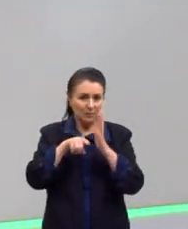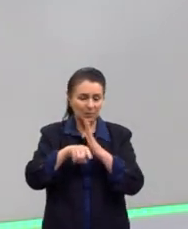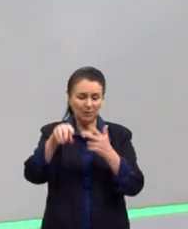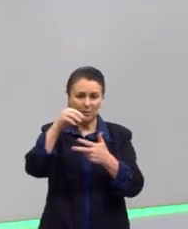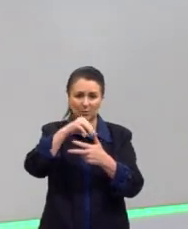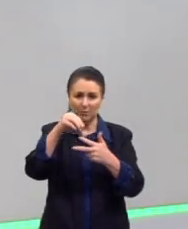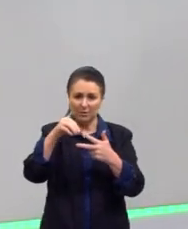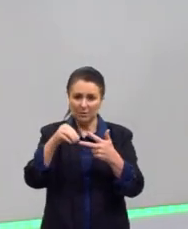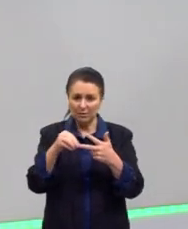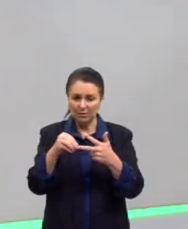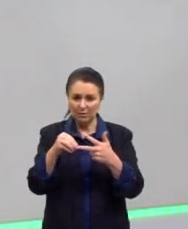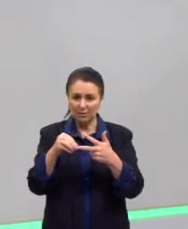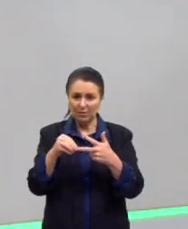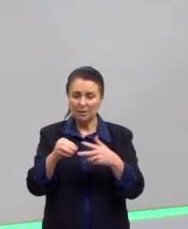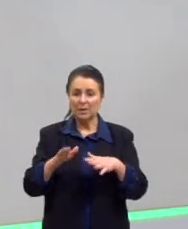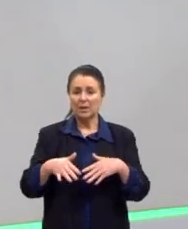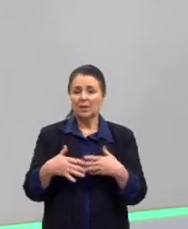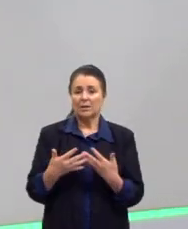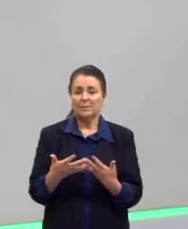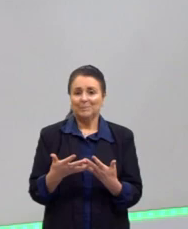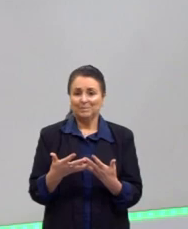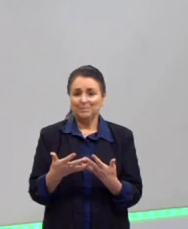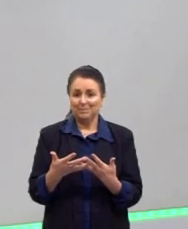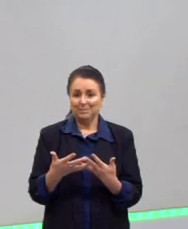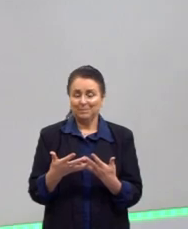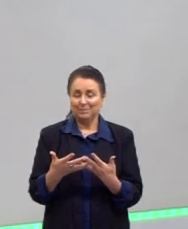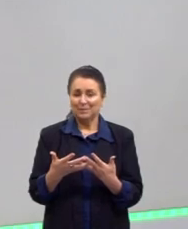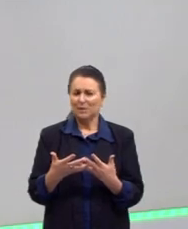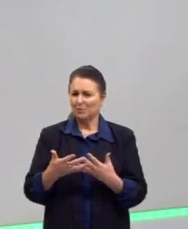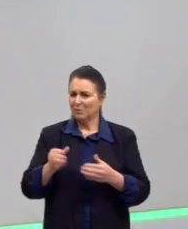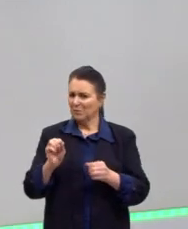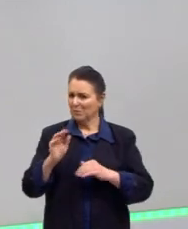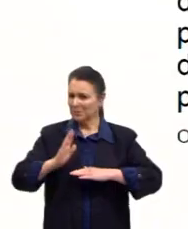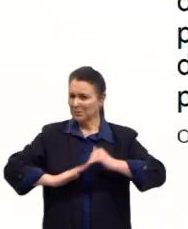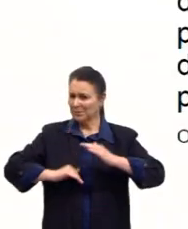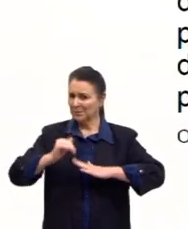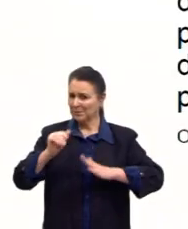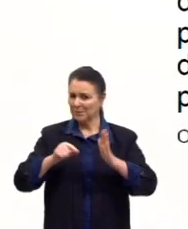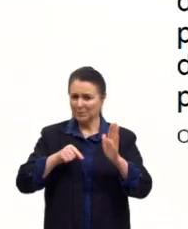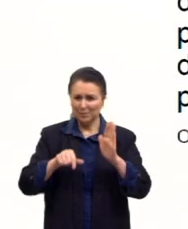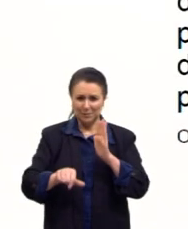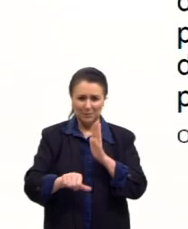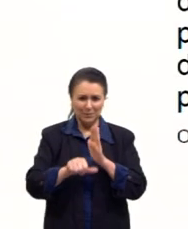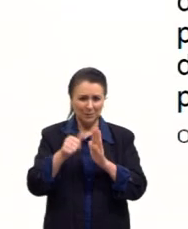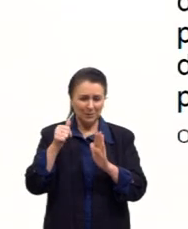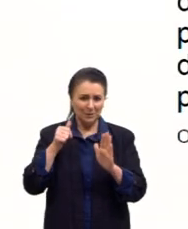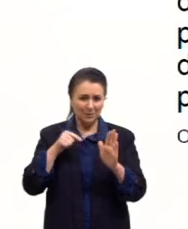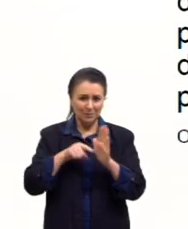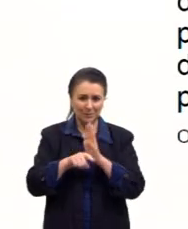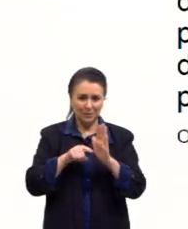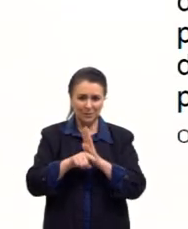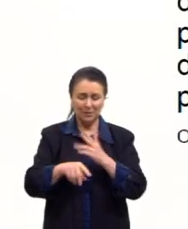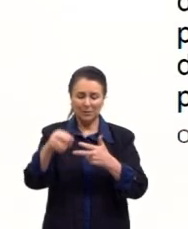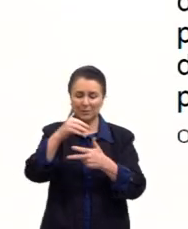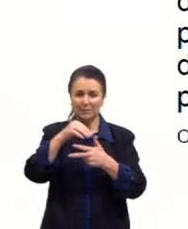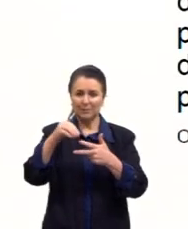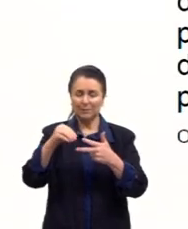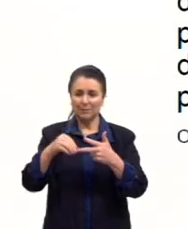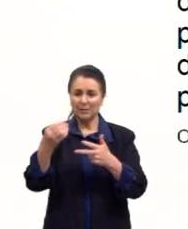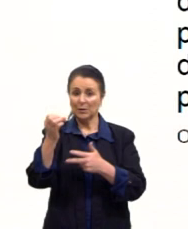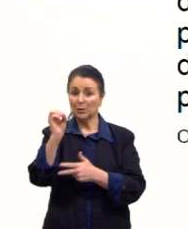do Enem Então vamos olhar para essa primeira questão que a gente tem aqui no quadro que é do Enem de